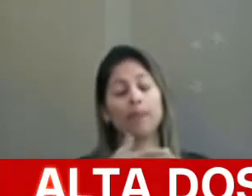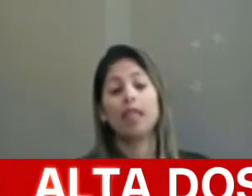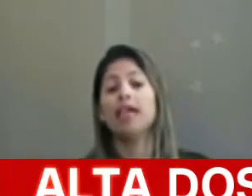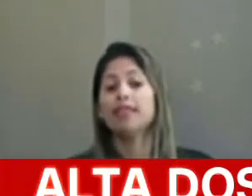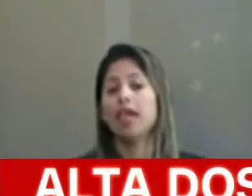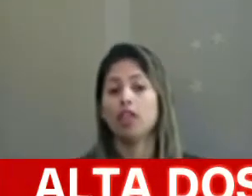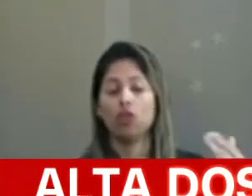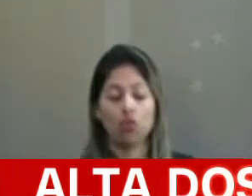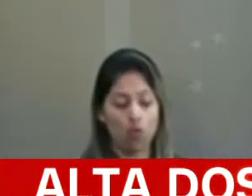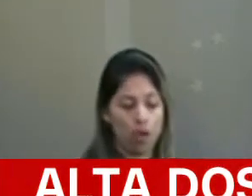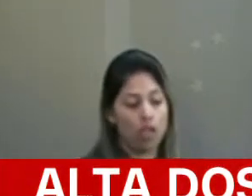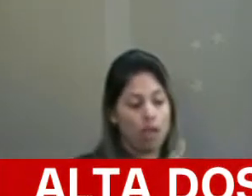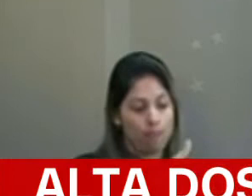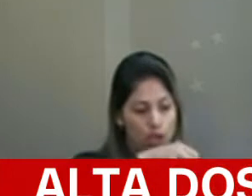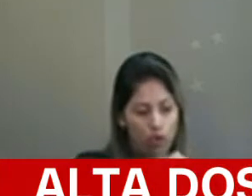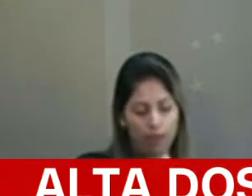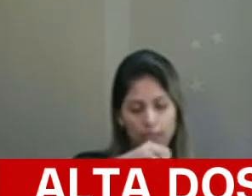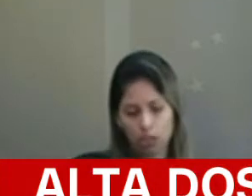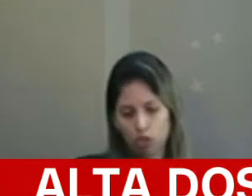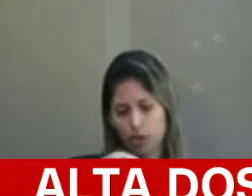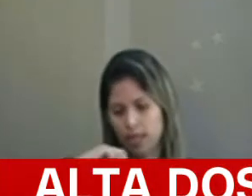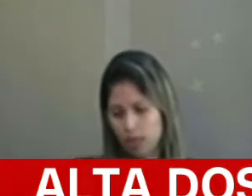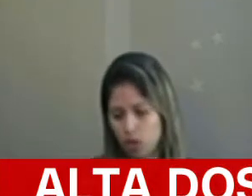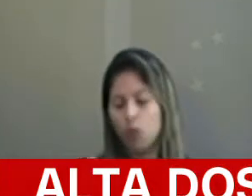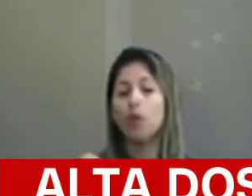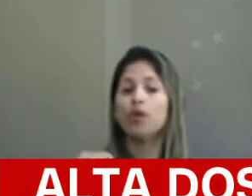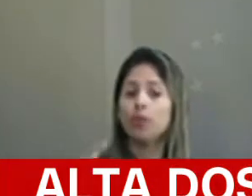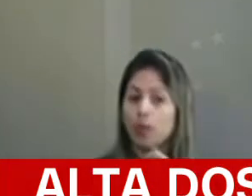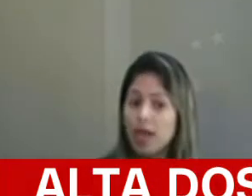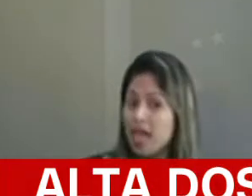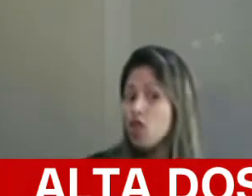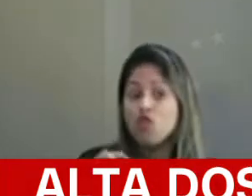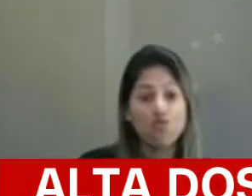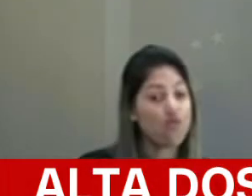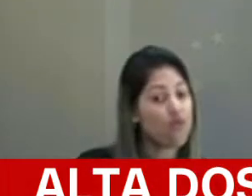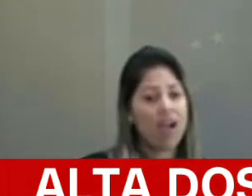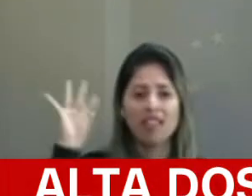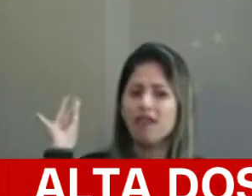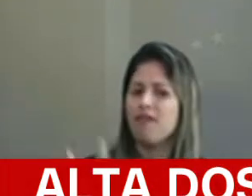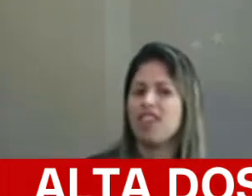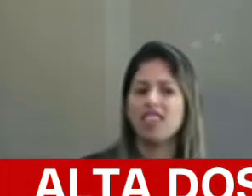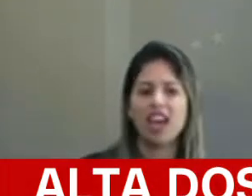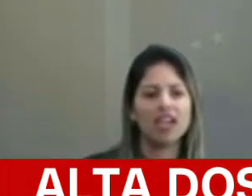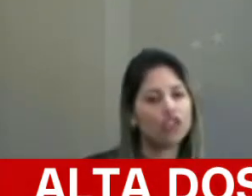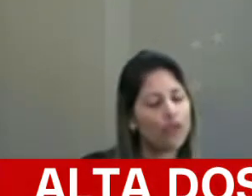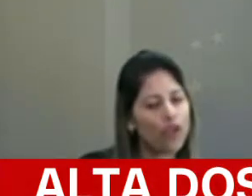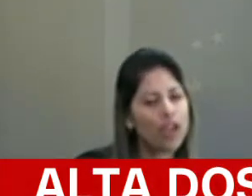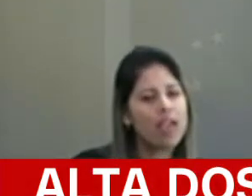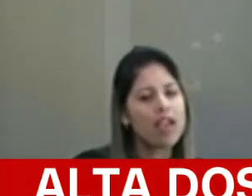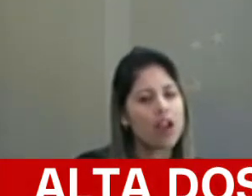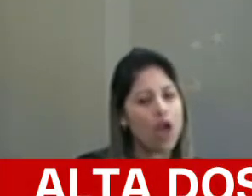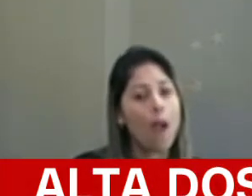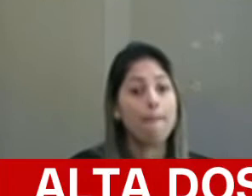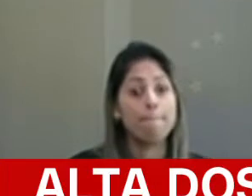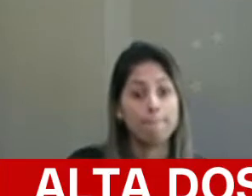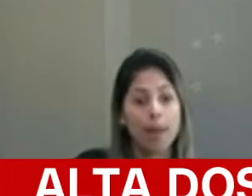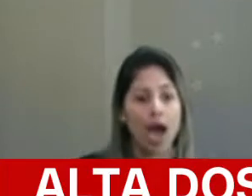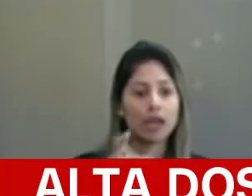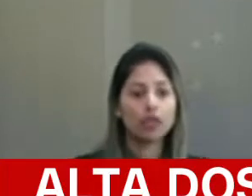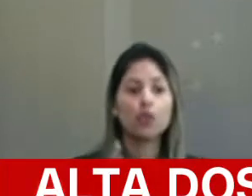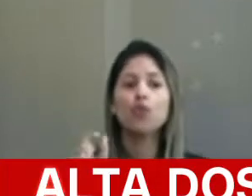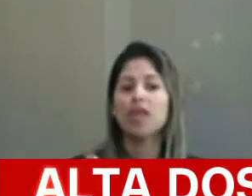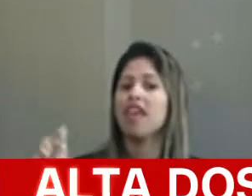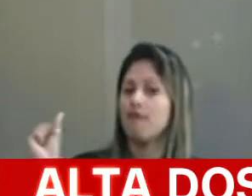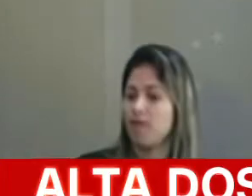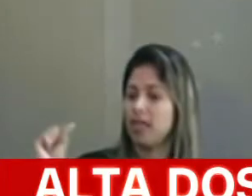desde 1988, mas nunca foi verdadeiramente implementada. Ao contrário,